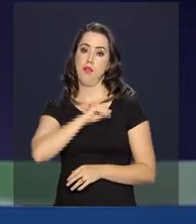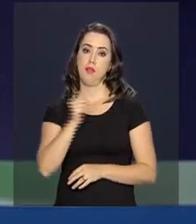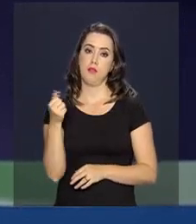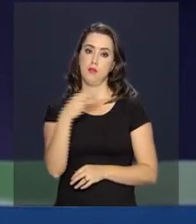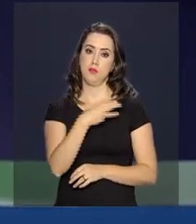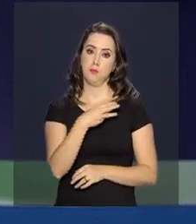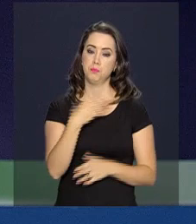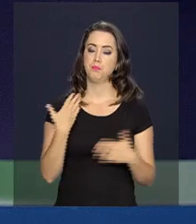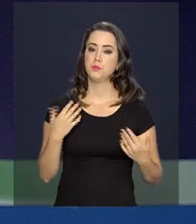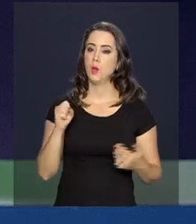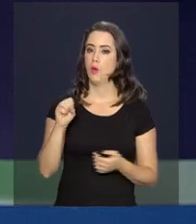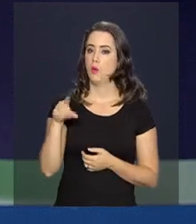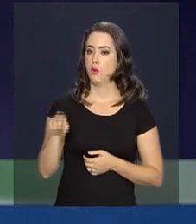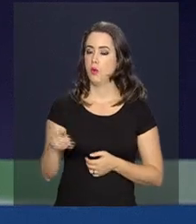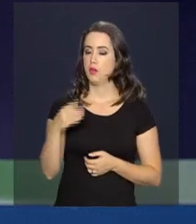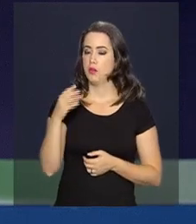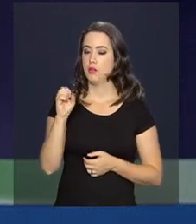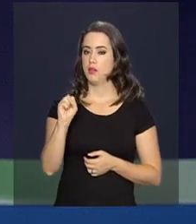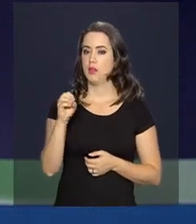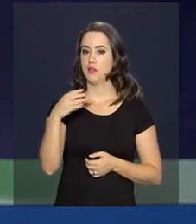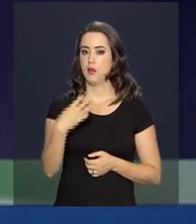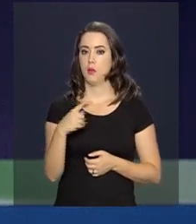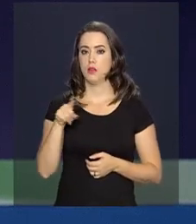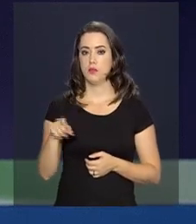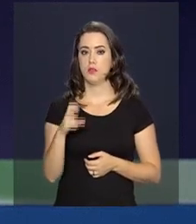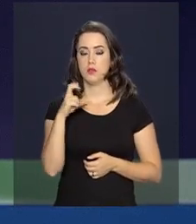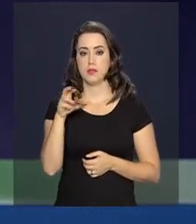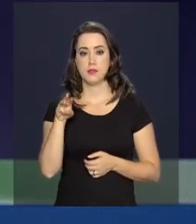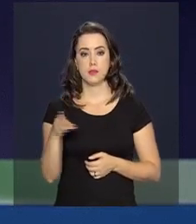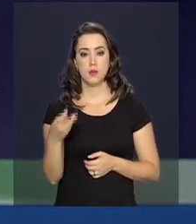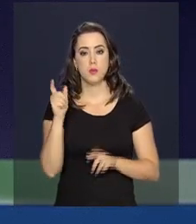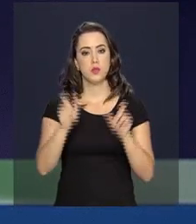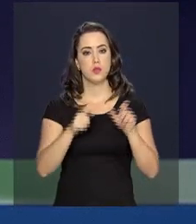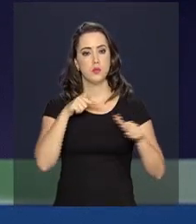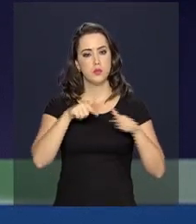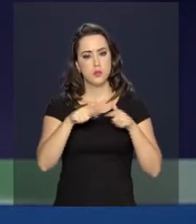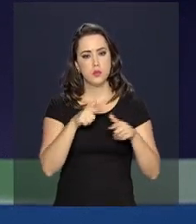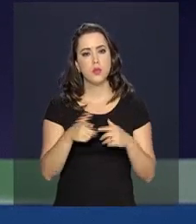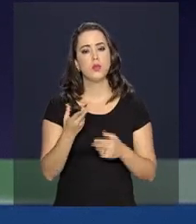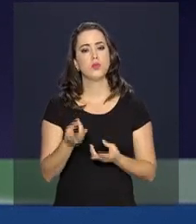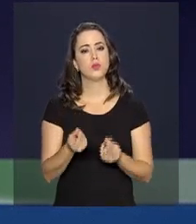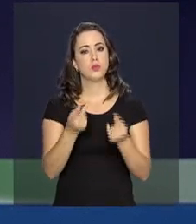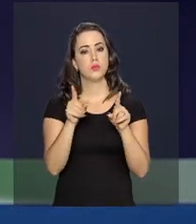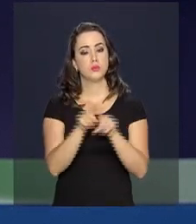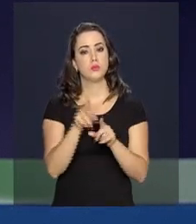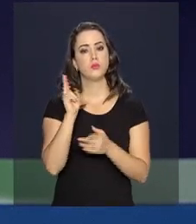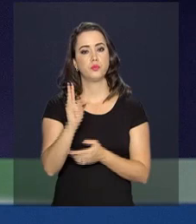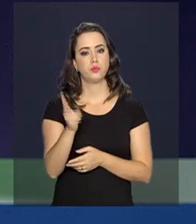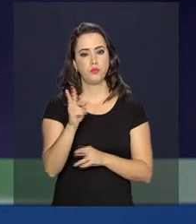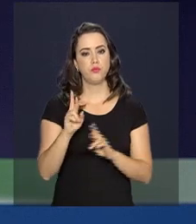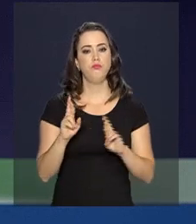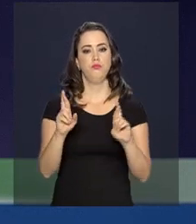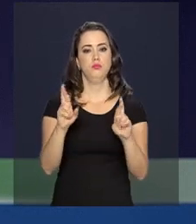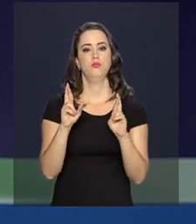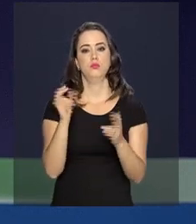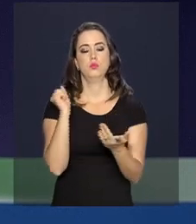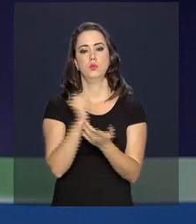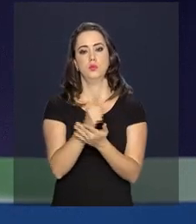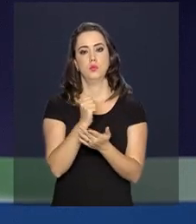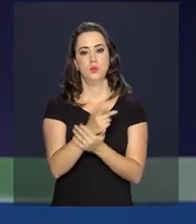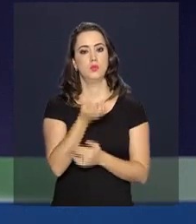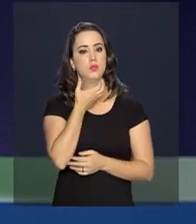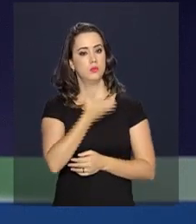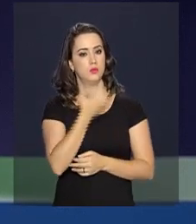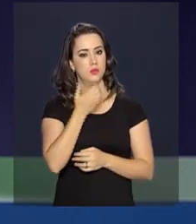13º salário. 84,5 milhões de trabalhadores devem acessar esse recurso, que sempre gera expectativas para